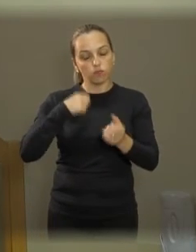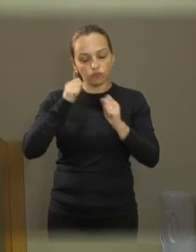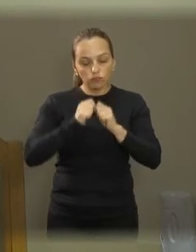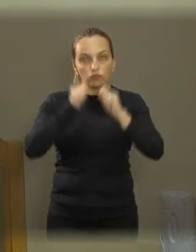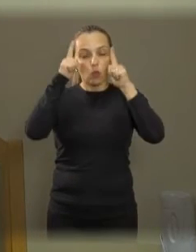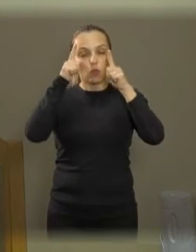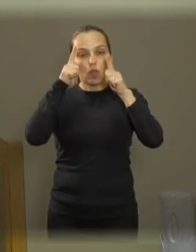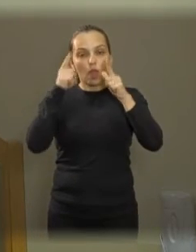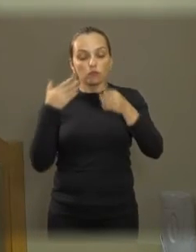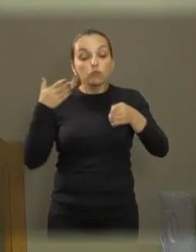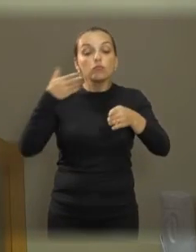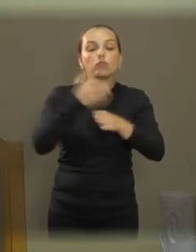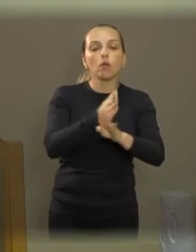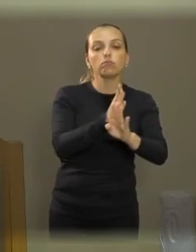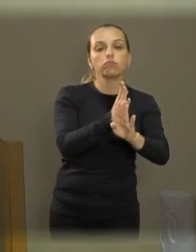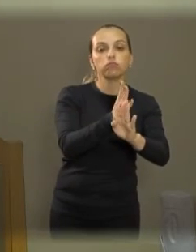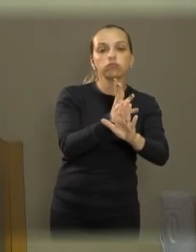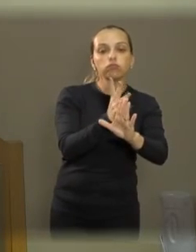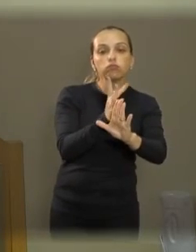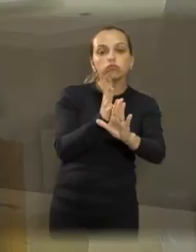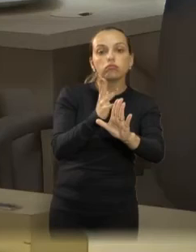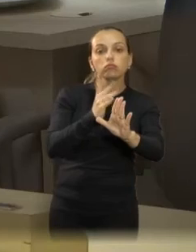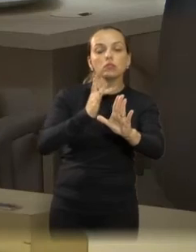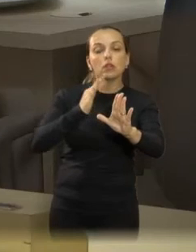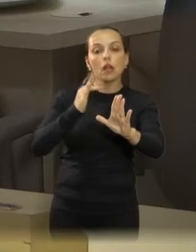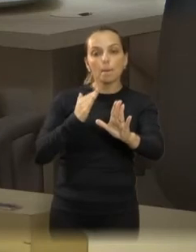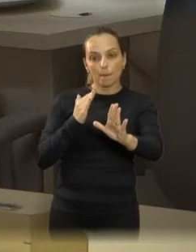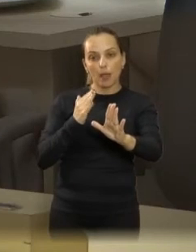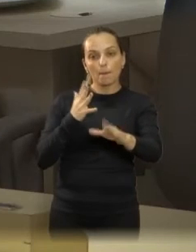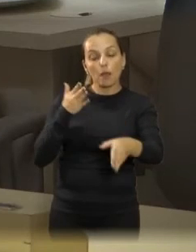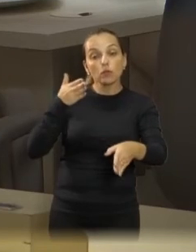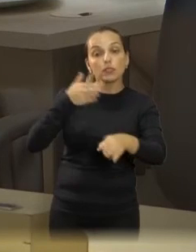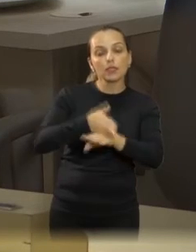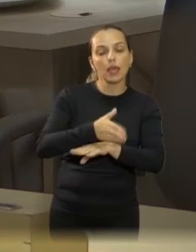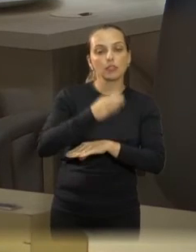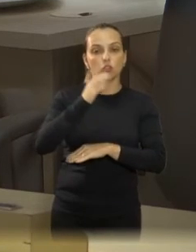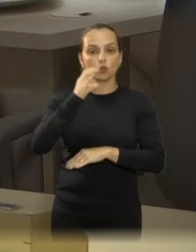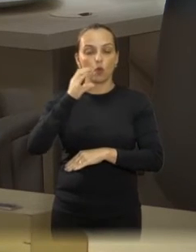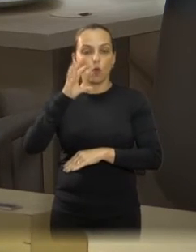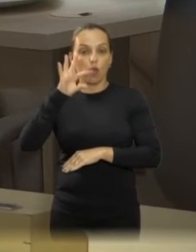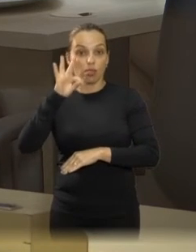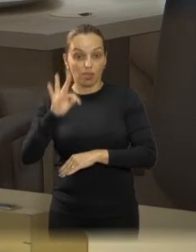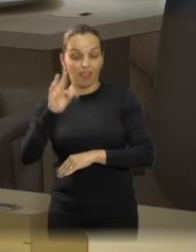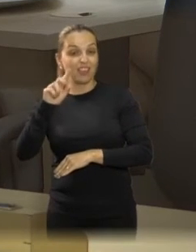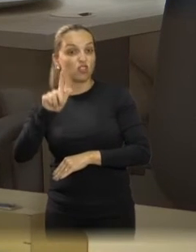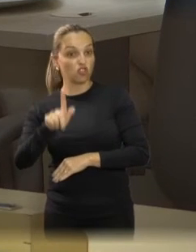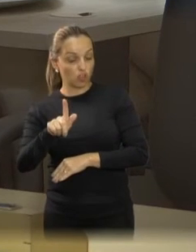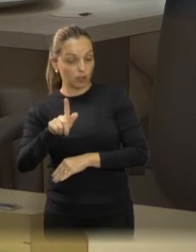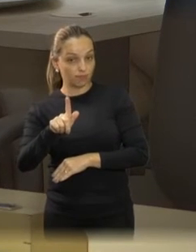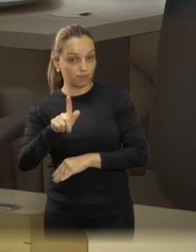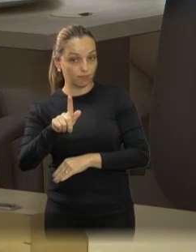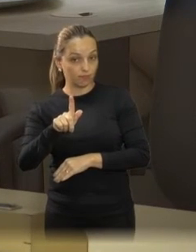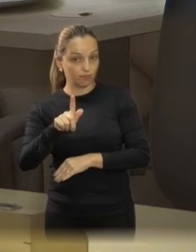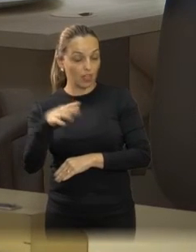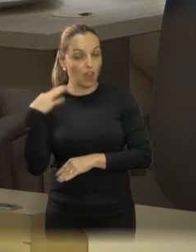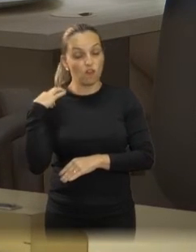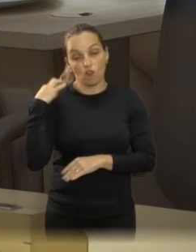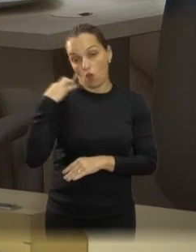fazer o tiro de guerra, que chamavam, né? Alistamento militar voluntário com 17